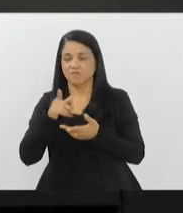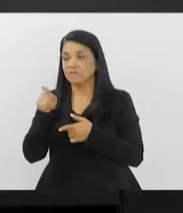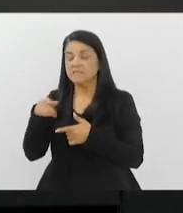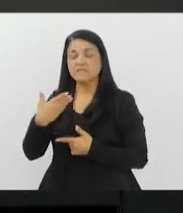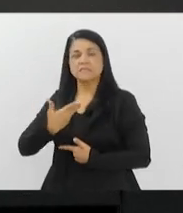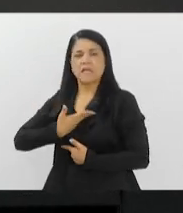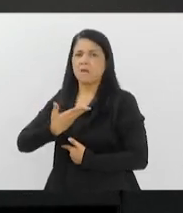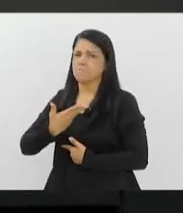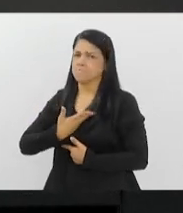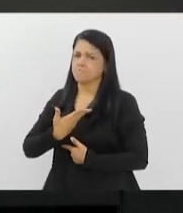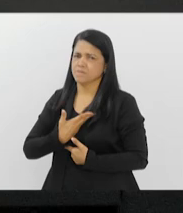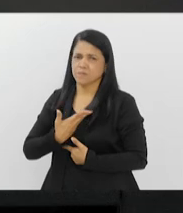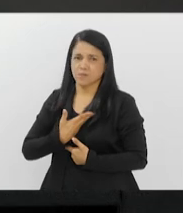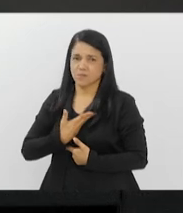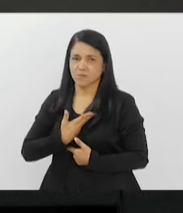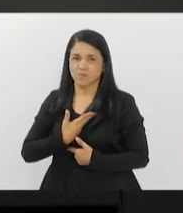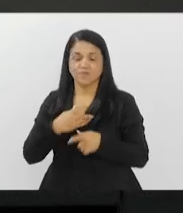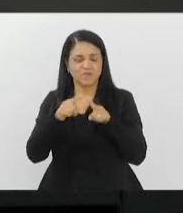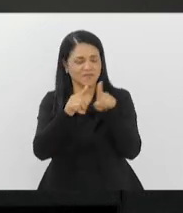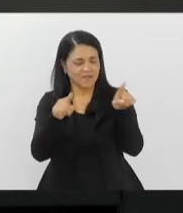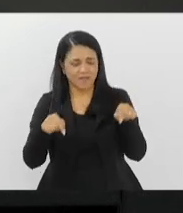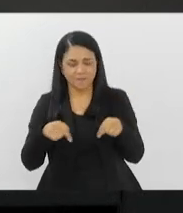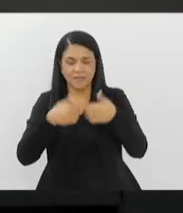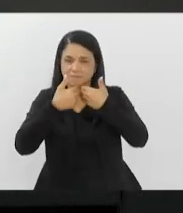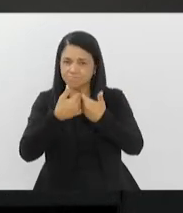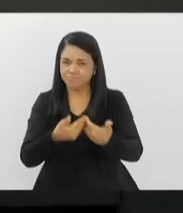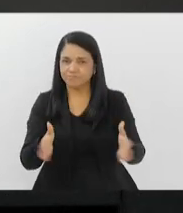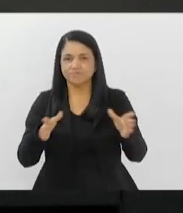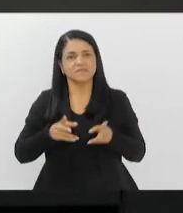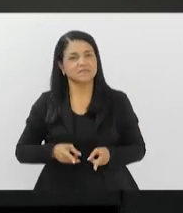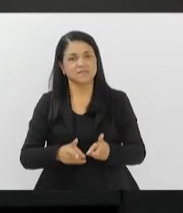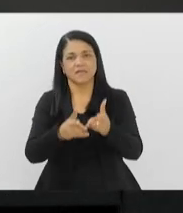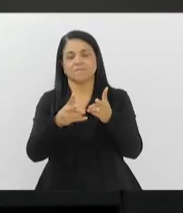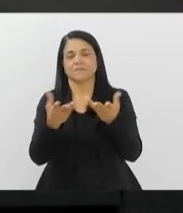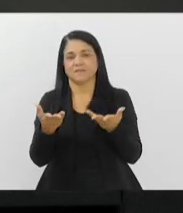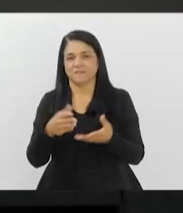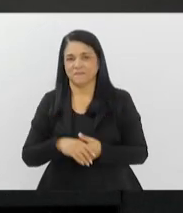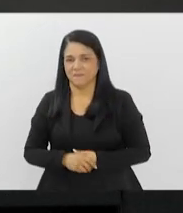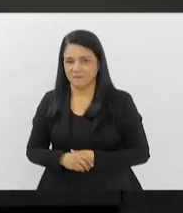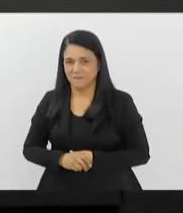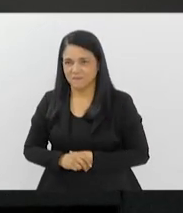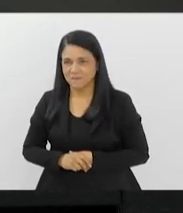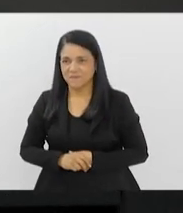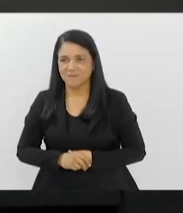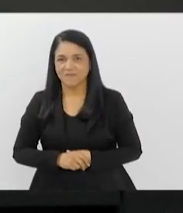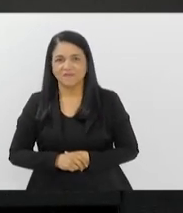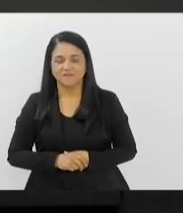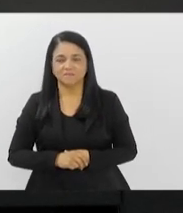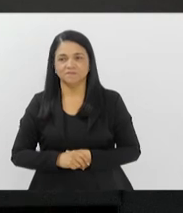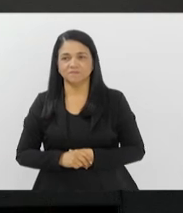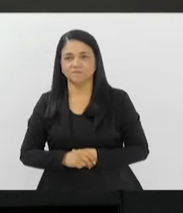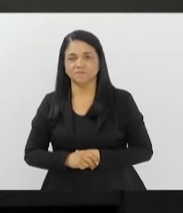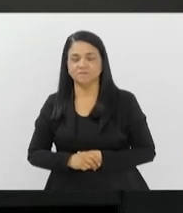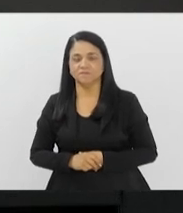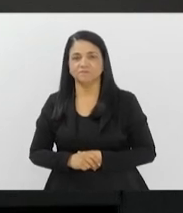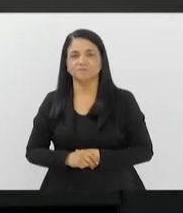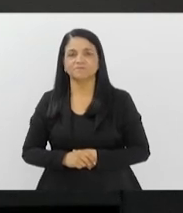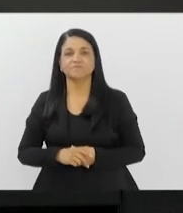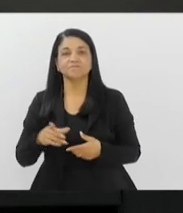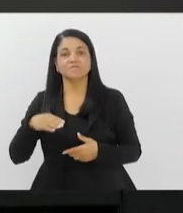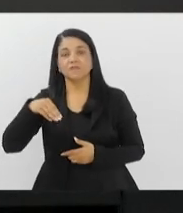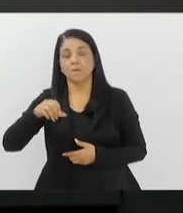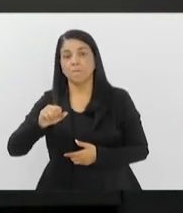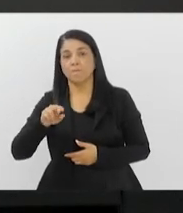amigo. Então, o gabinete está aberto sempre para você. É, consulto, se o senhor